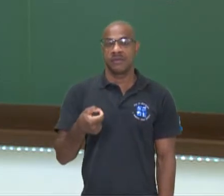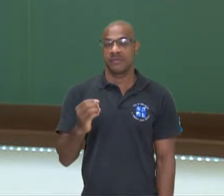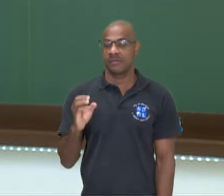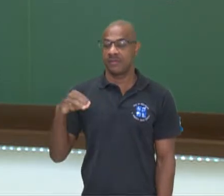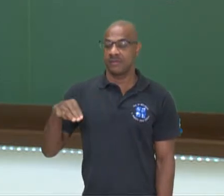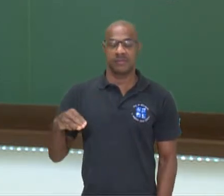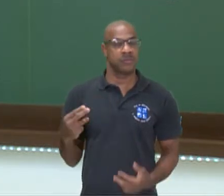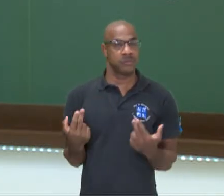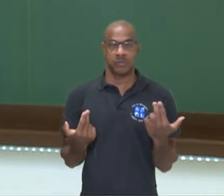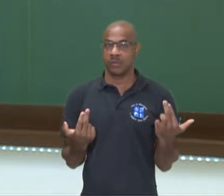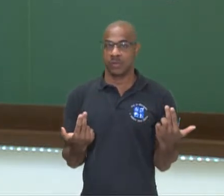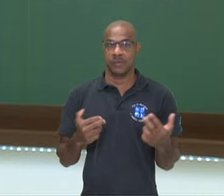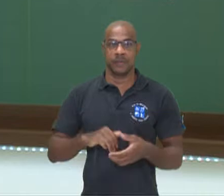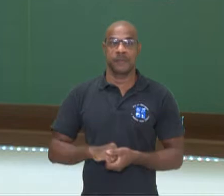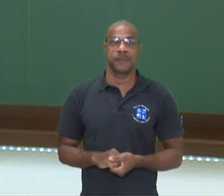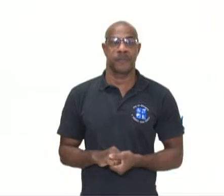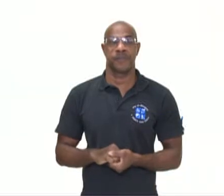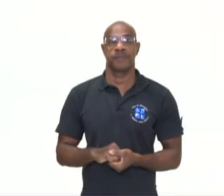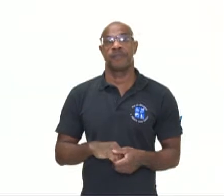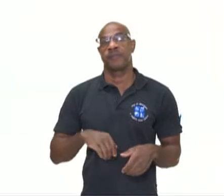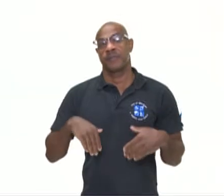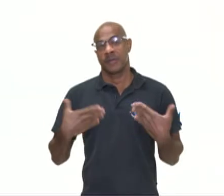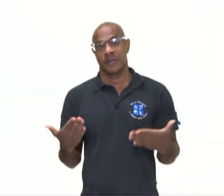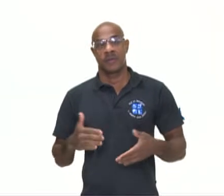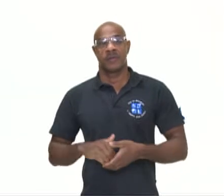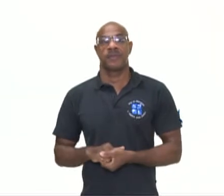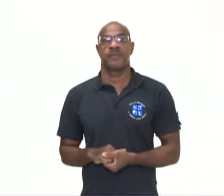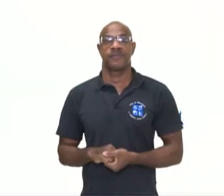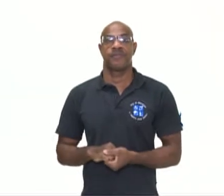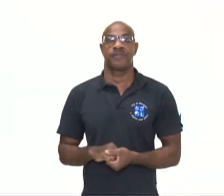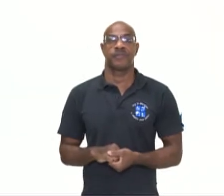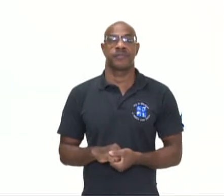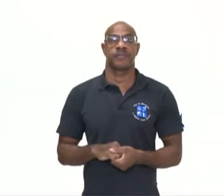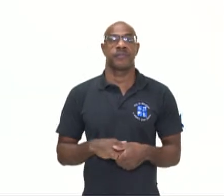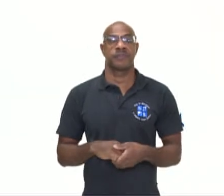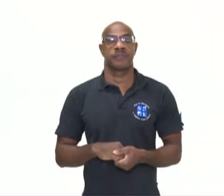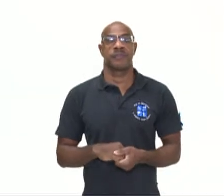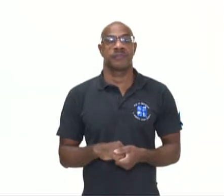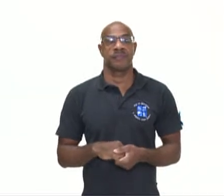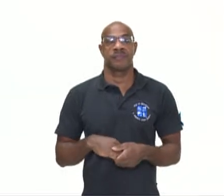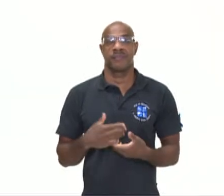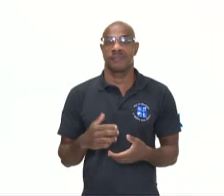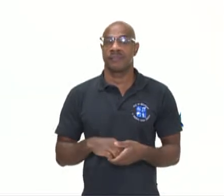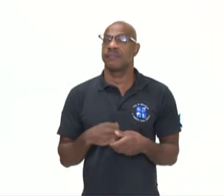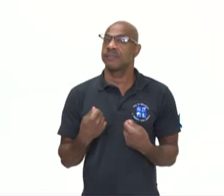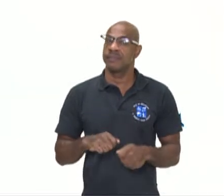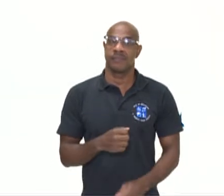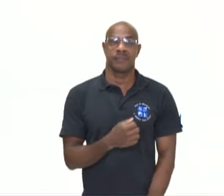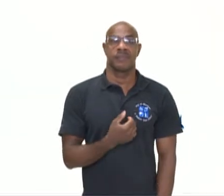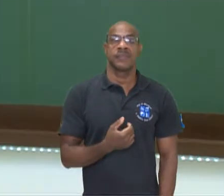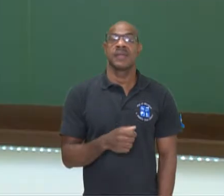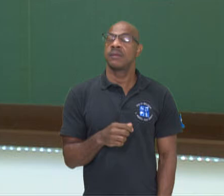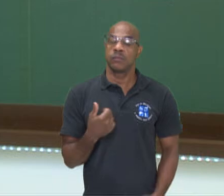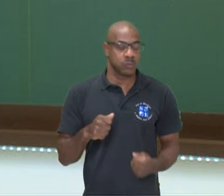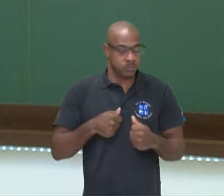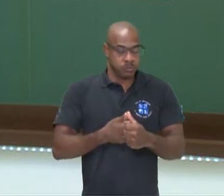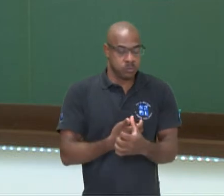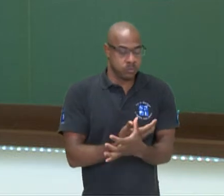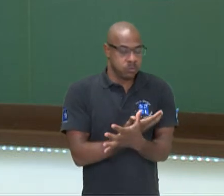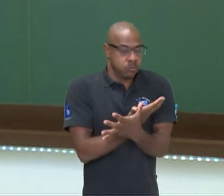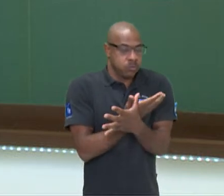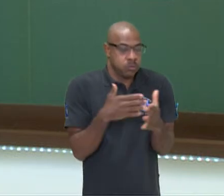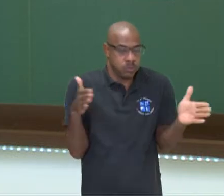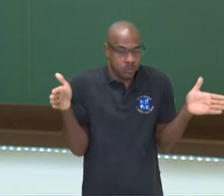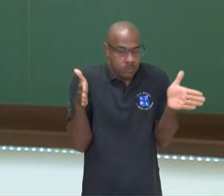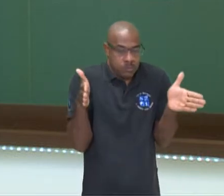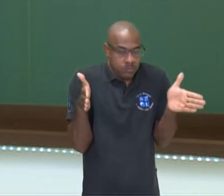centímetros, tá bom? Então, o único viveiro que ela cabe, porque o exercício disse sem encostar na grade. Então,